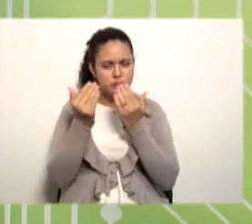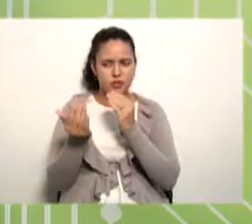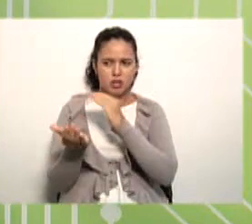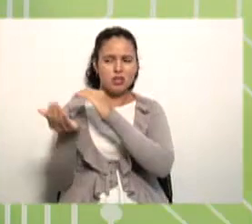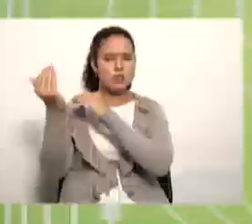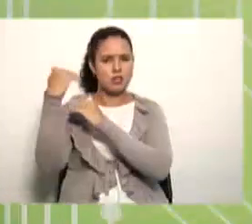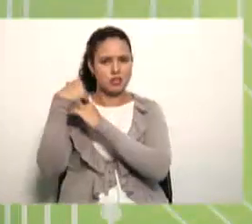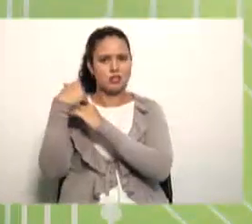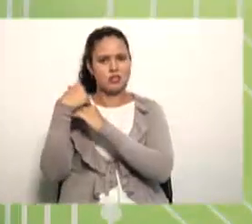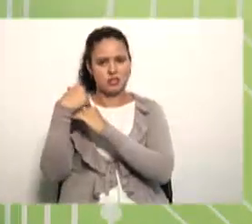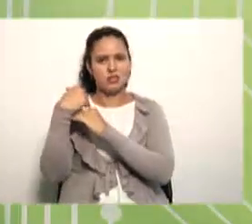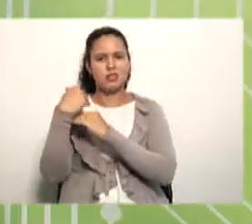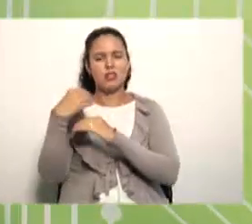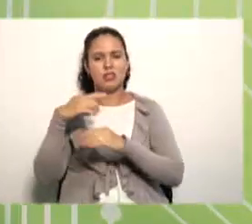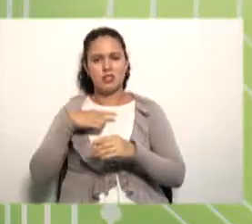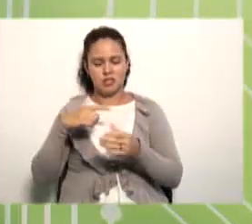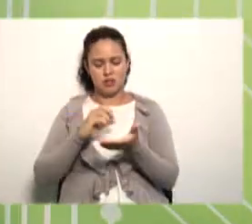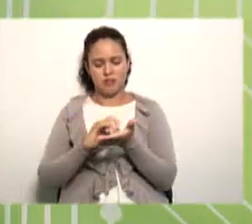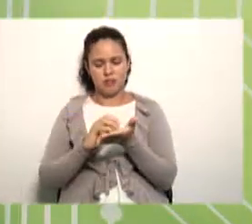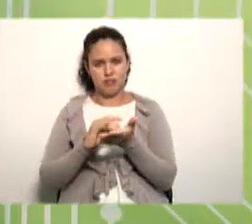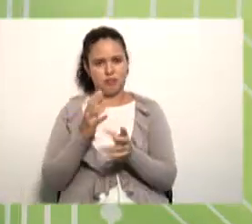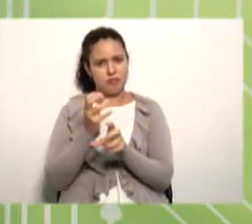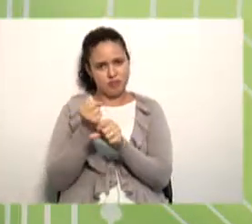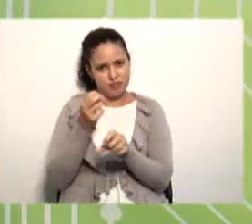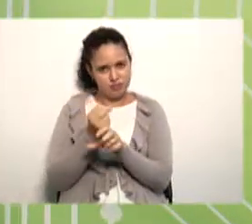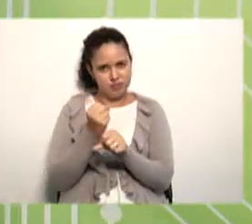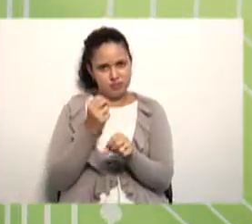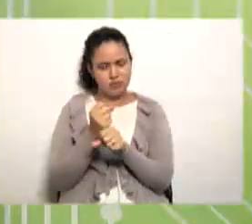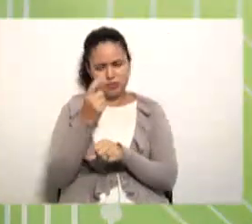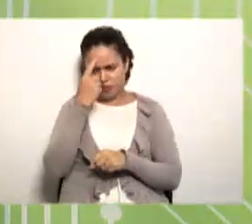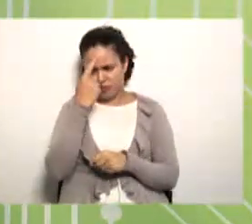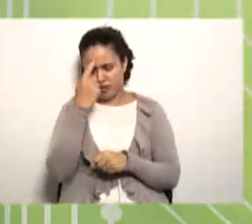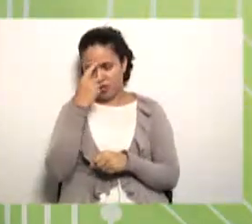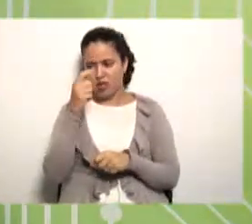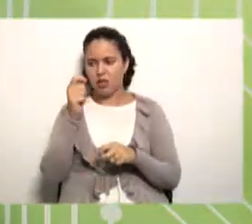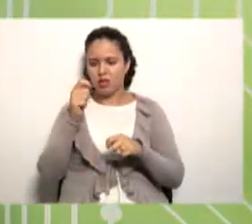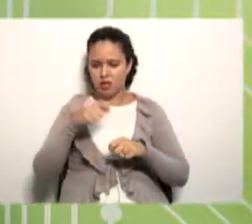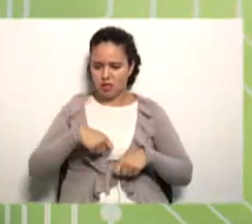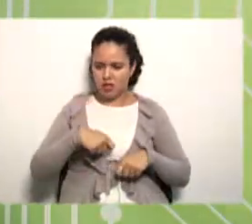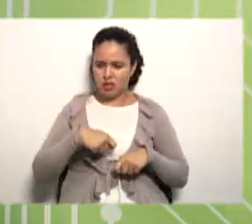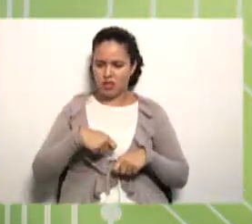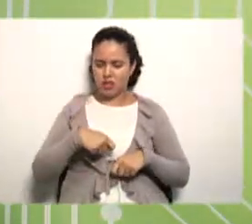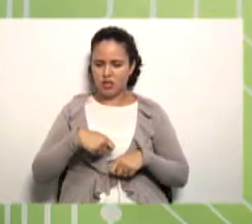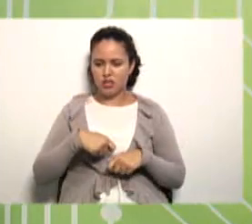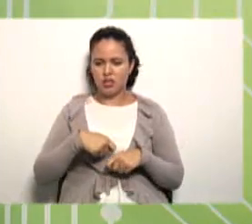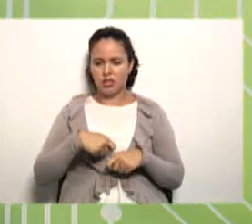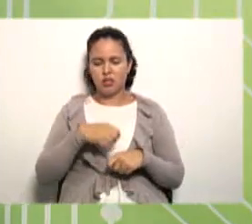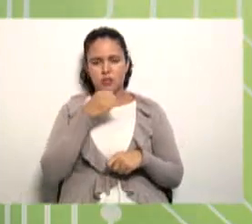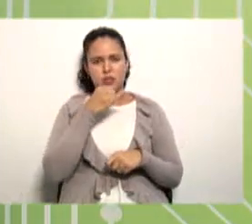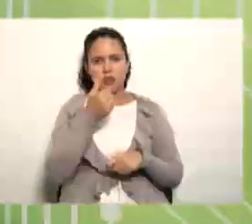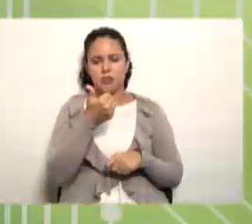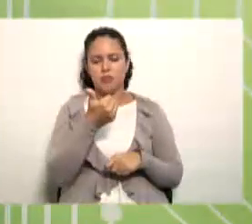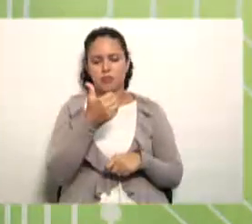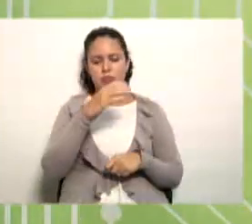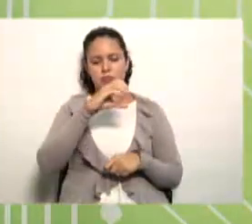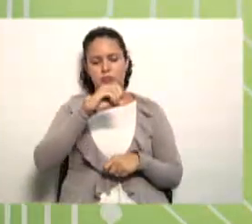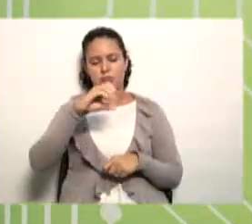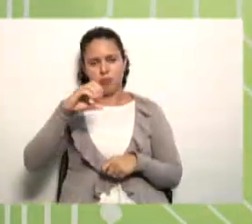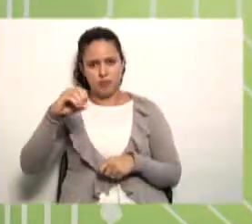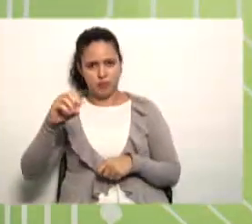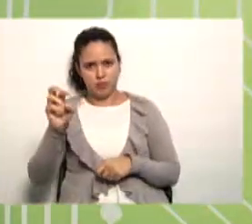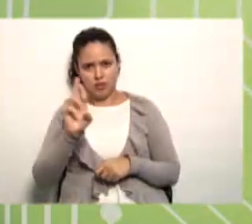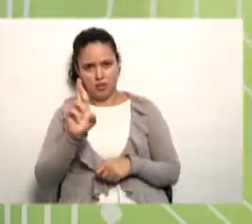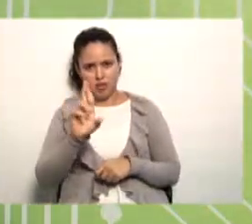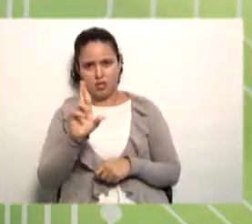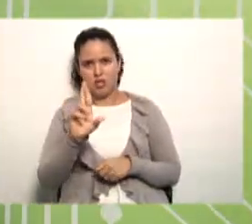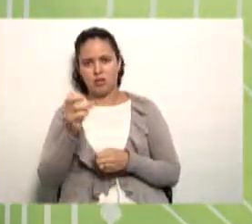disposto a comprar se aquela coisa estiver bem barato. Imagina só, se um carro estiver custando, sei lá, R$1.000, você pode fazer um grande esforço, você pode